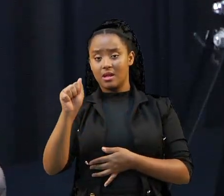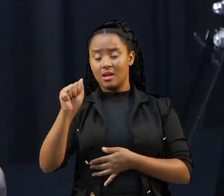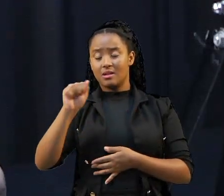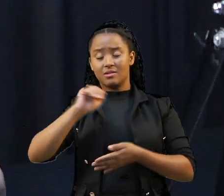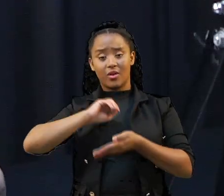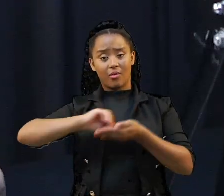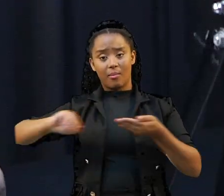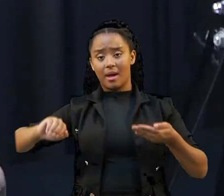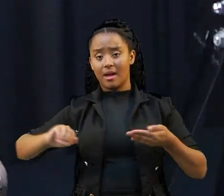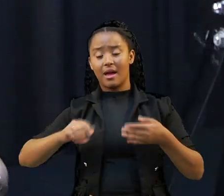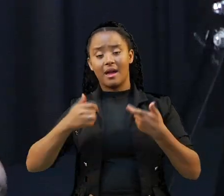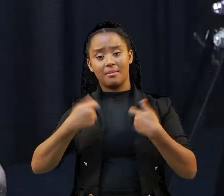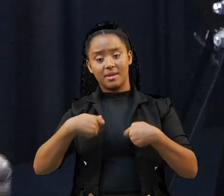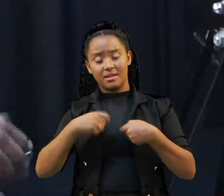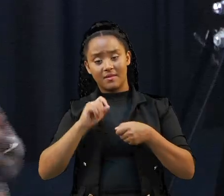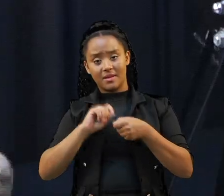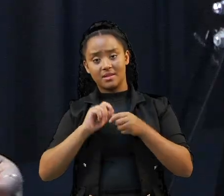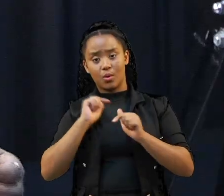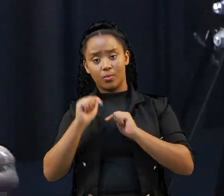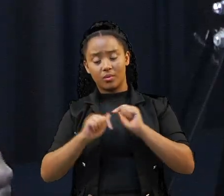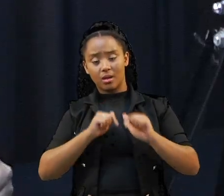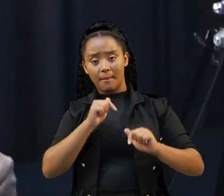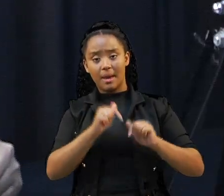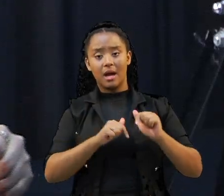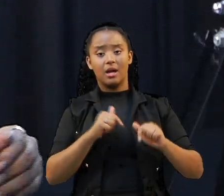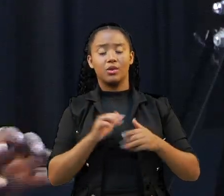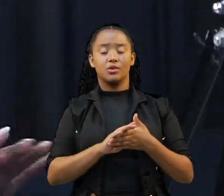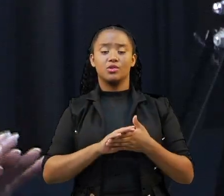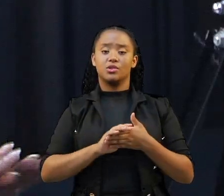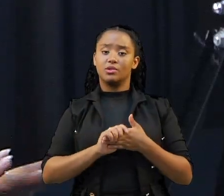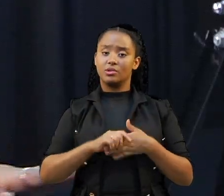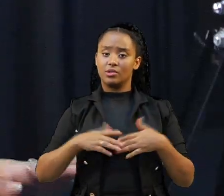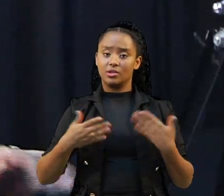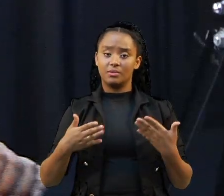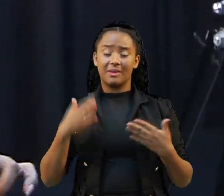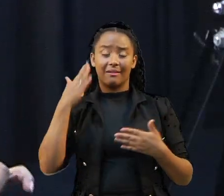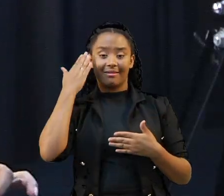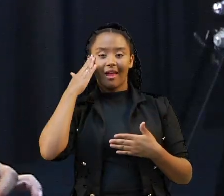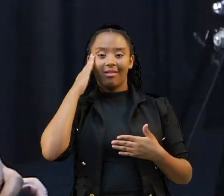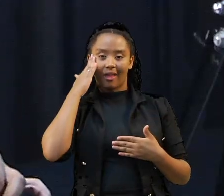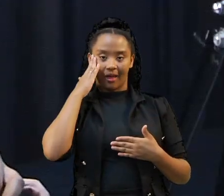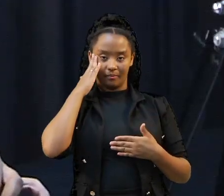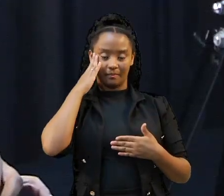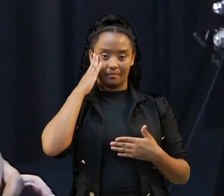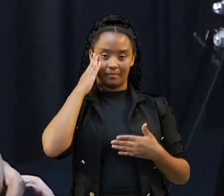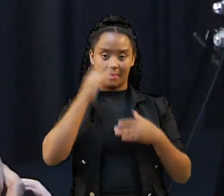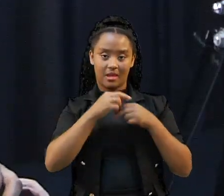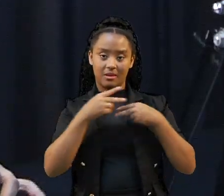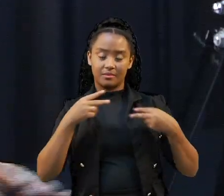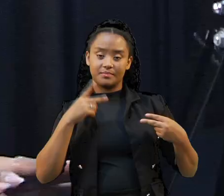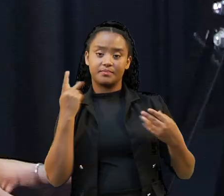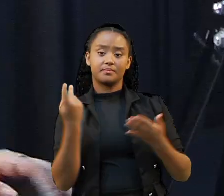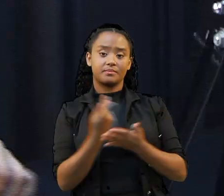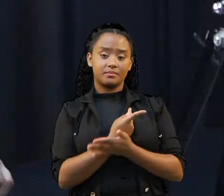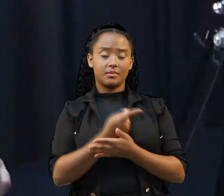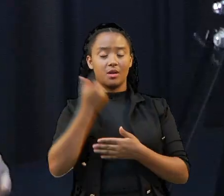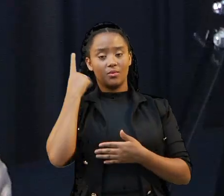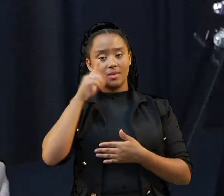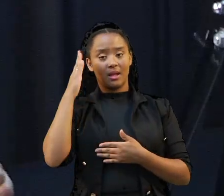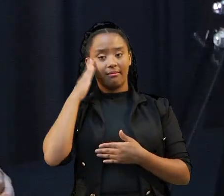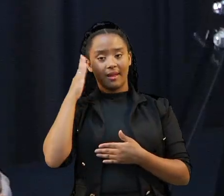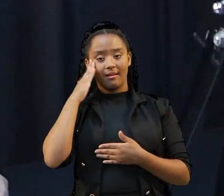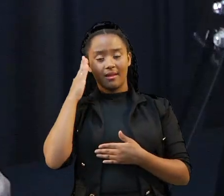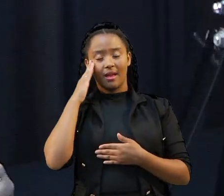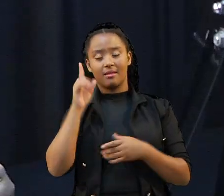ancestrais. Aí é preciso um trabalho de retomada, de procura, do mapeamento, de árvore genealógica